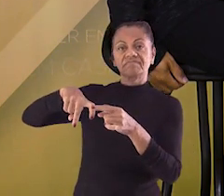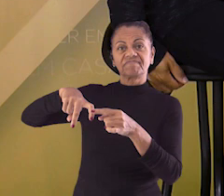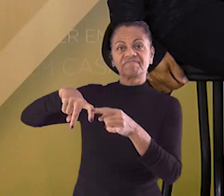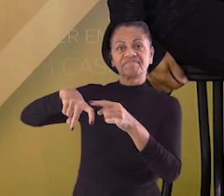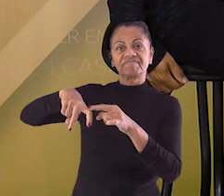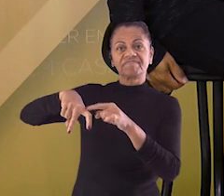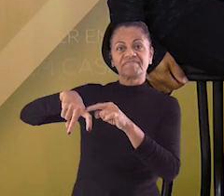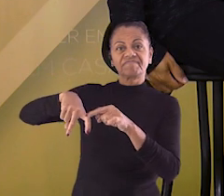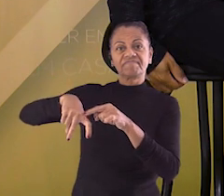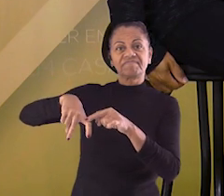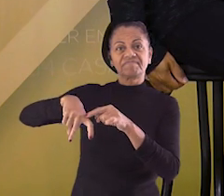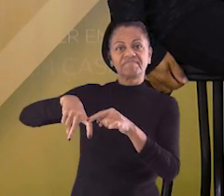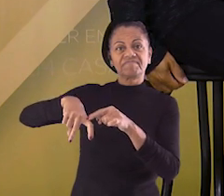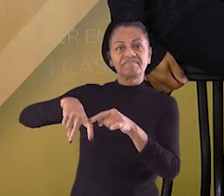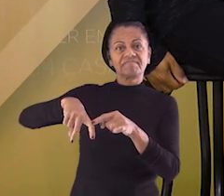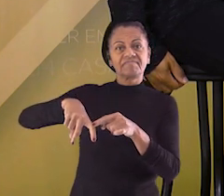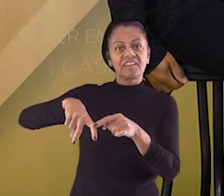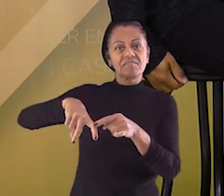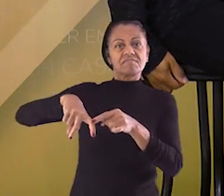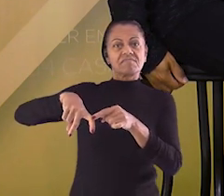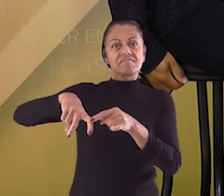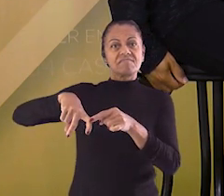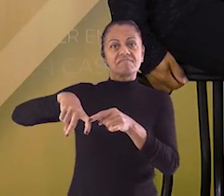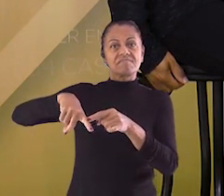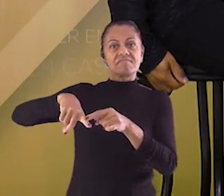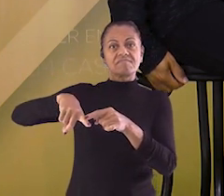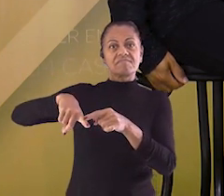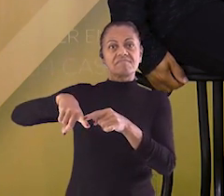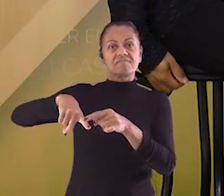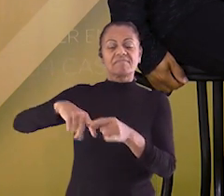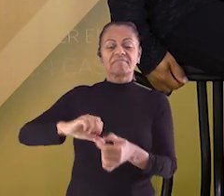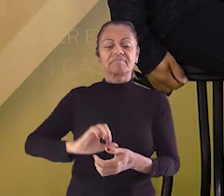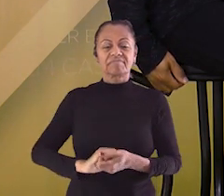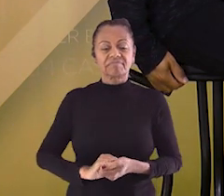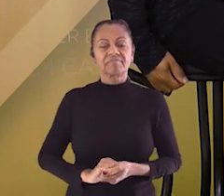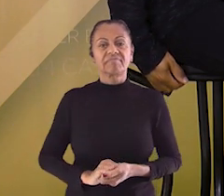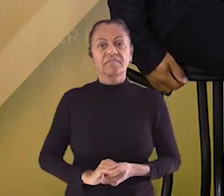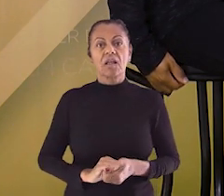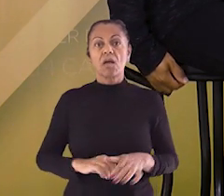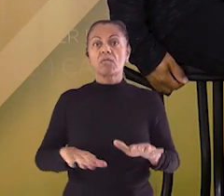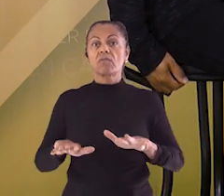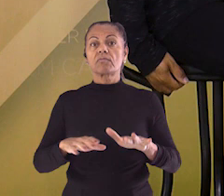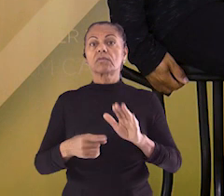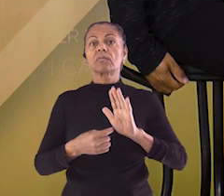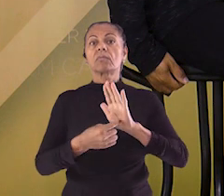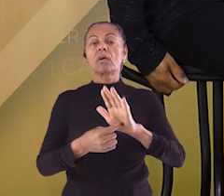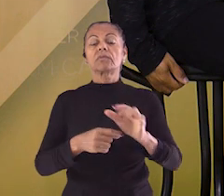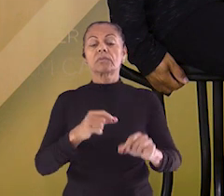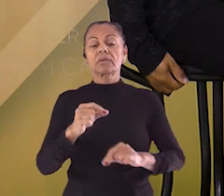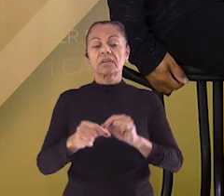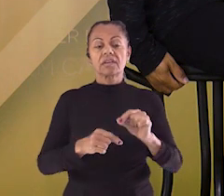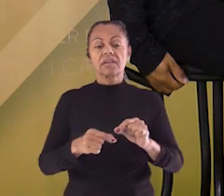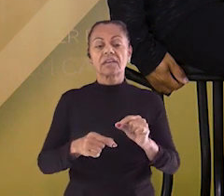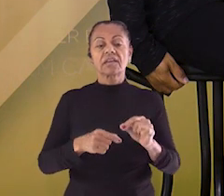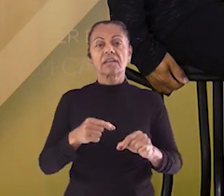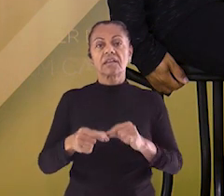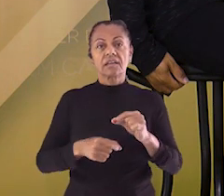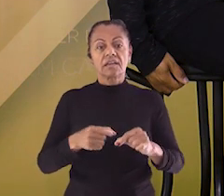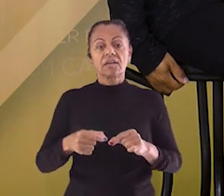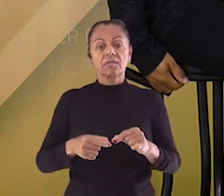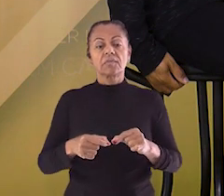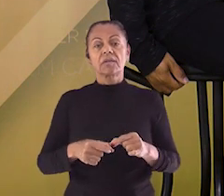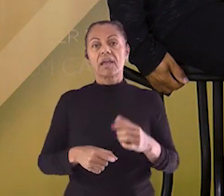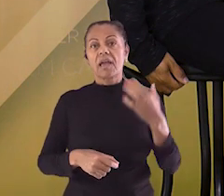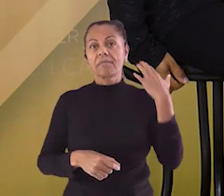da coxa do Stefano e faz com que a perna se levante. A velocidade desse